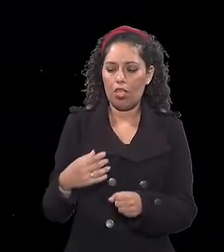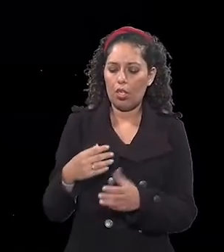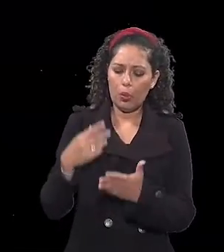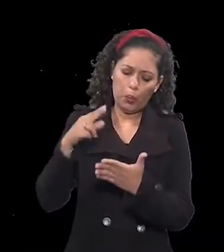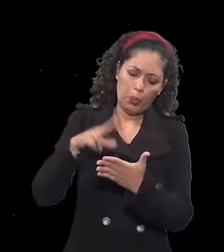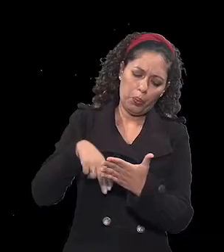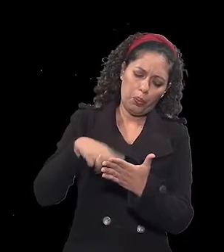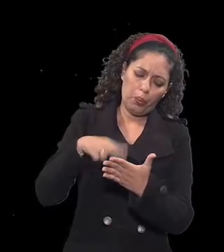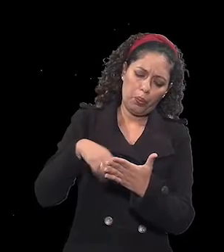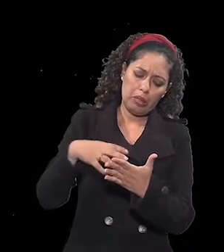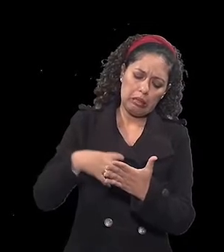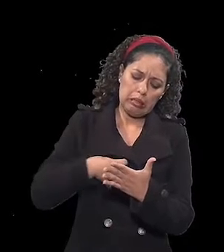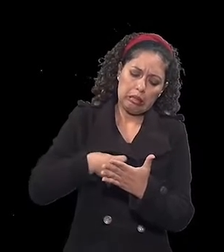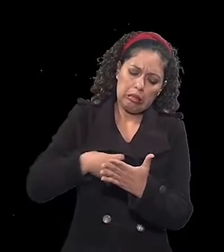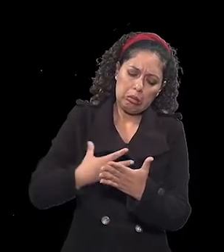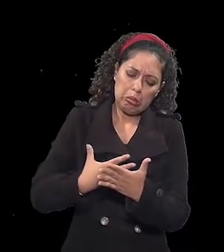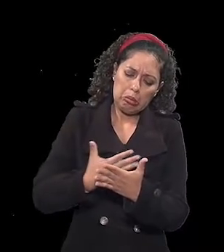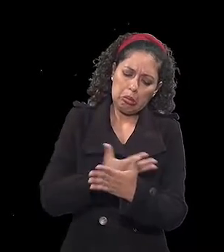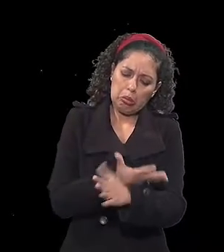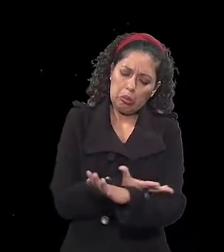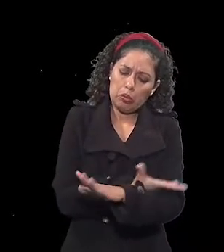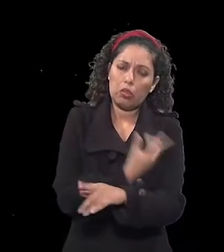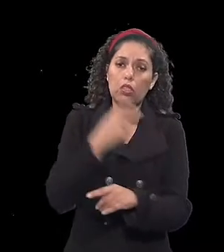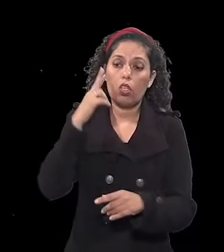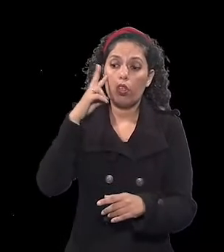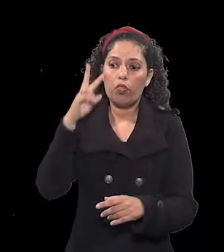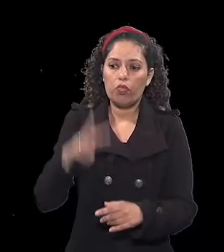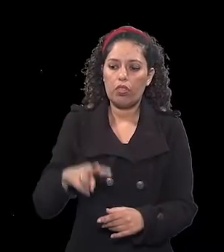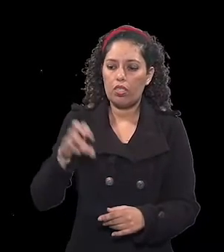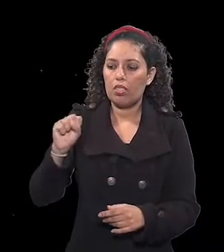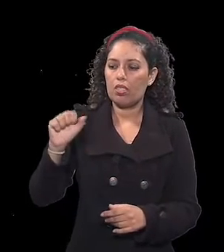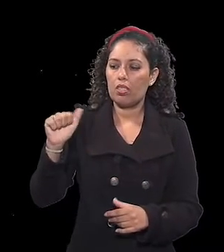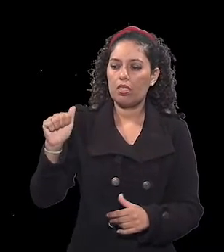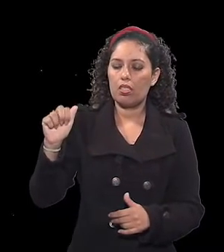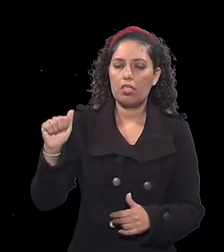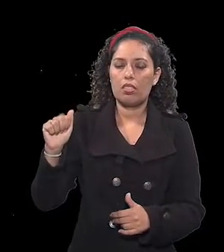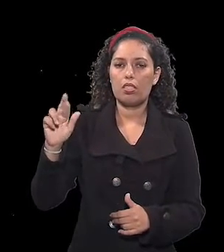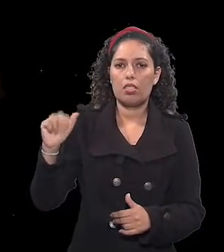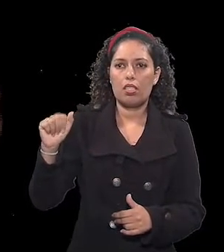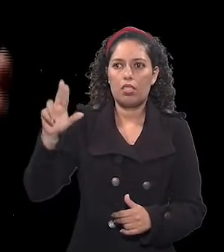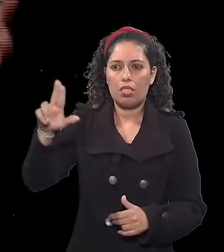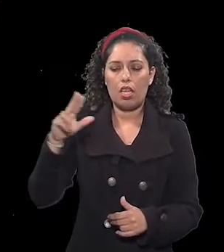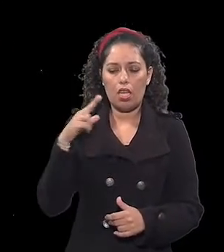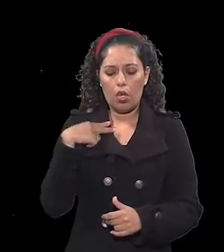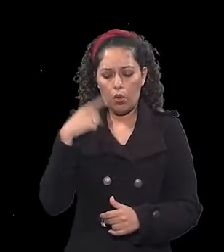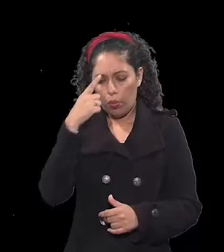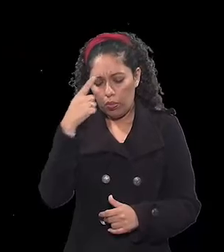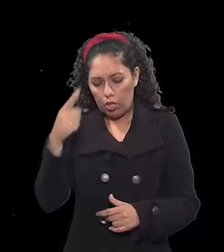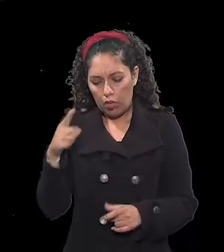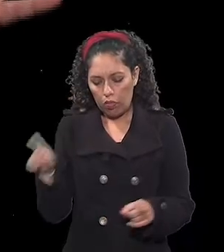me impactou. Né? Quando eu ouço falar de sarau, eu imaginava aquela coisa,